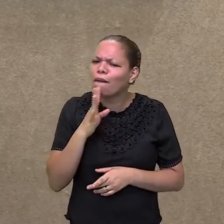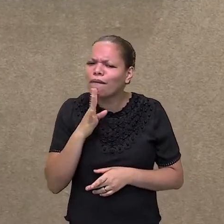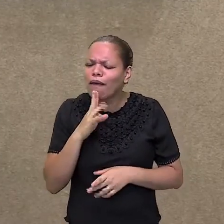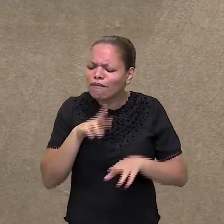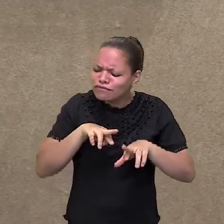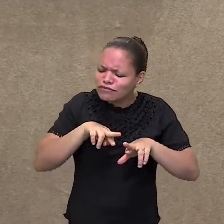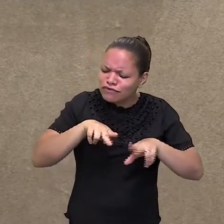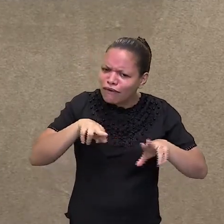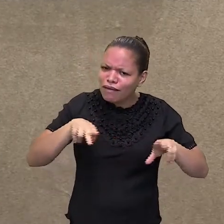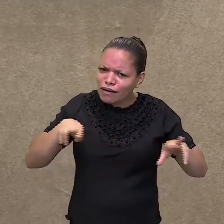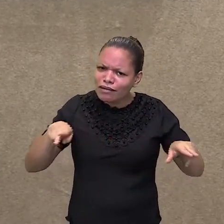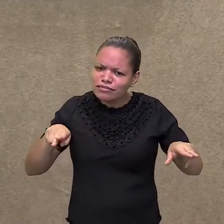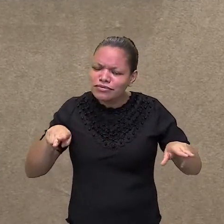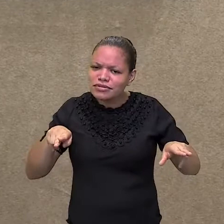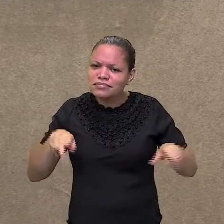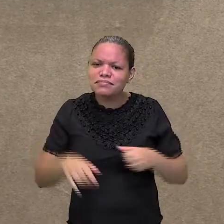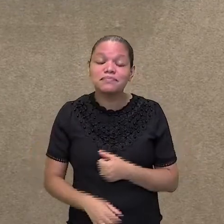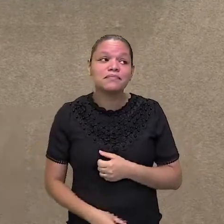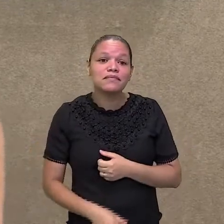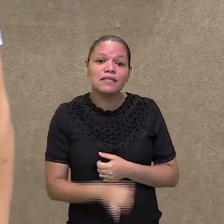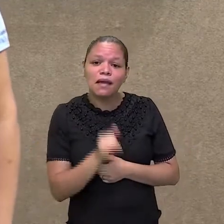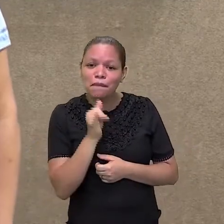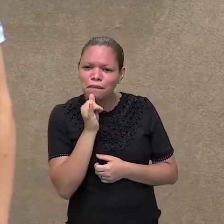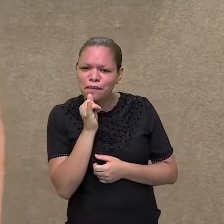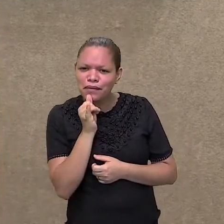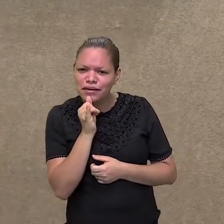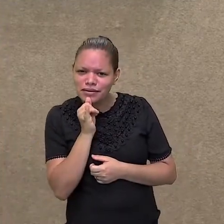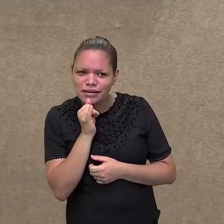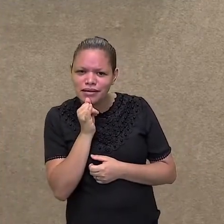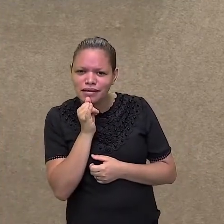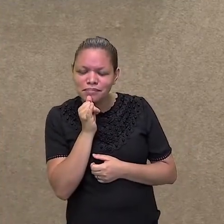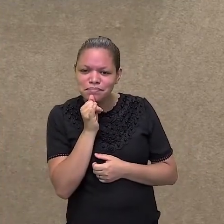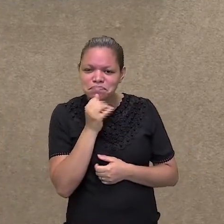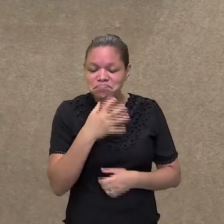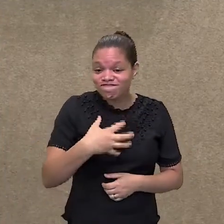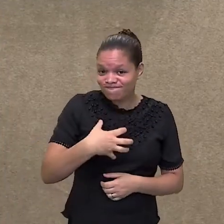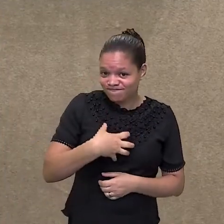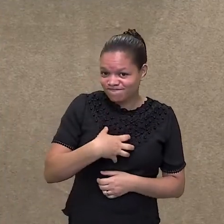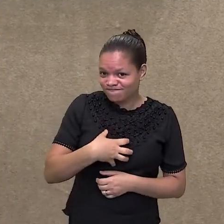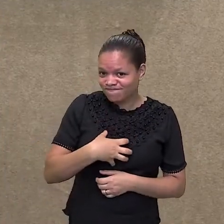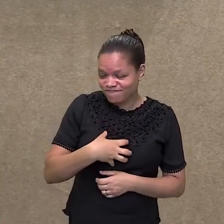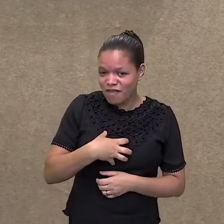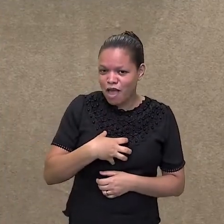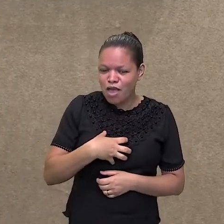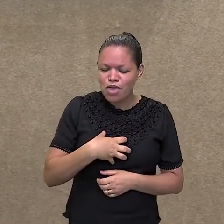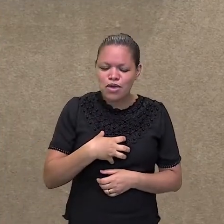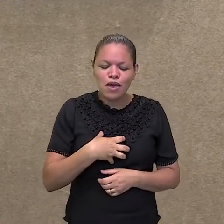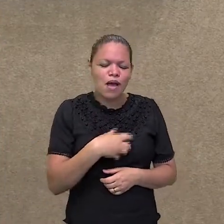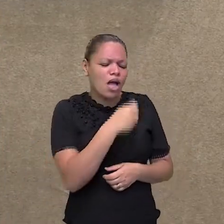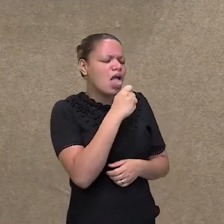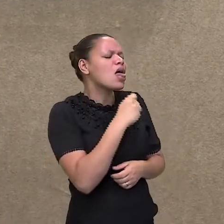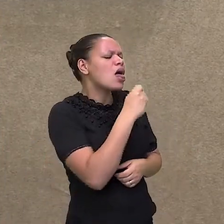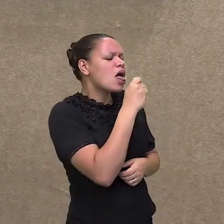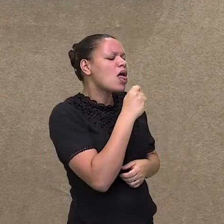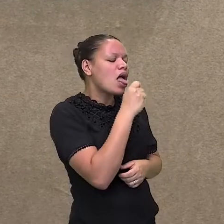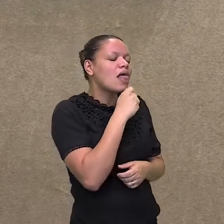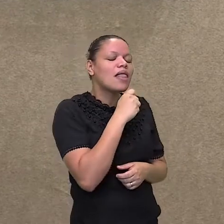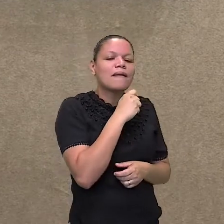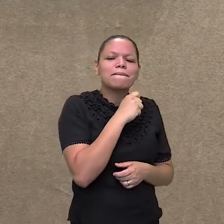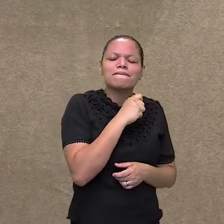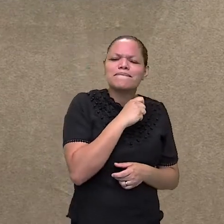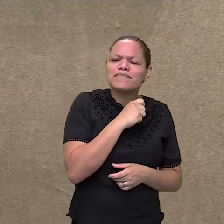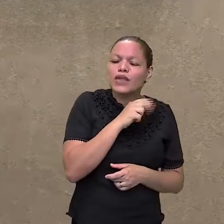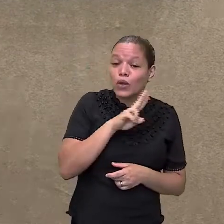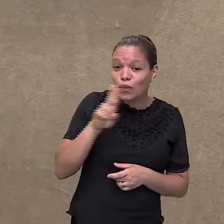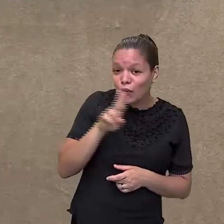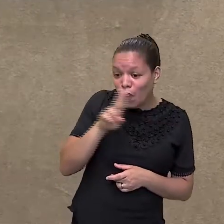Bahia mesmo, por exemplo, o nosso popular chuque é conhecido como brasinha. Quando eu quero que ele